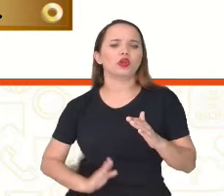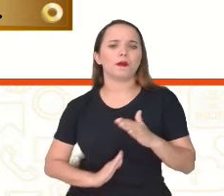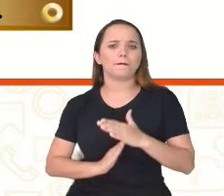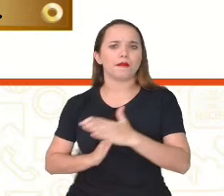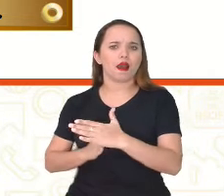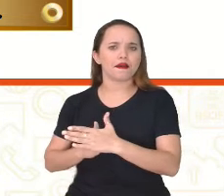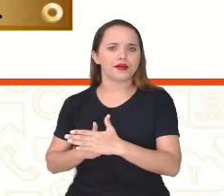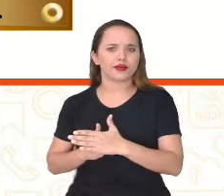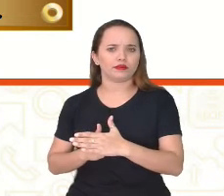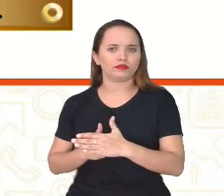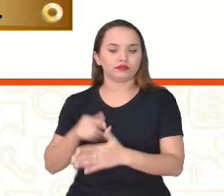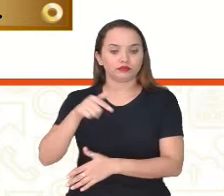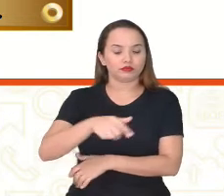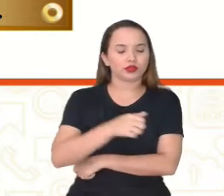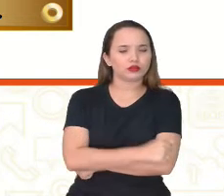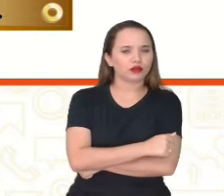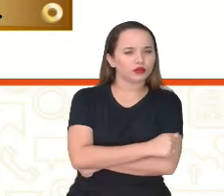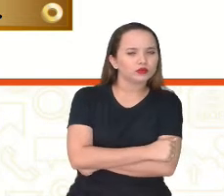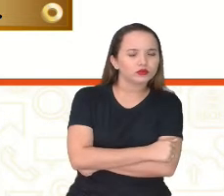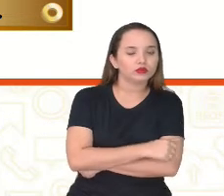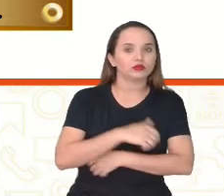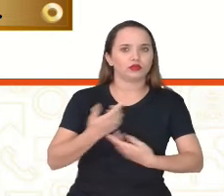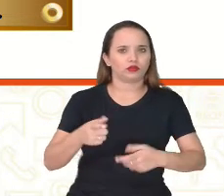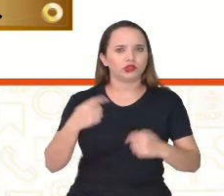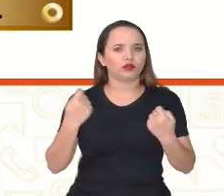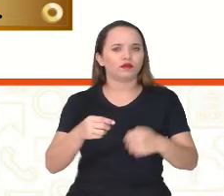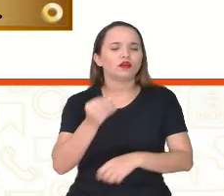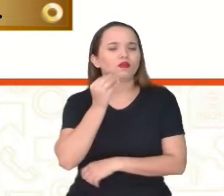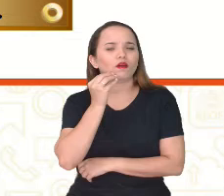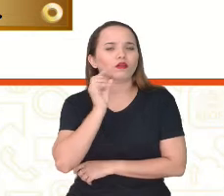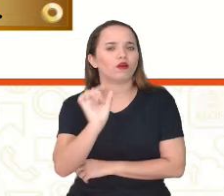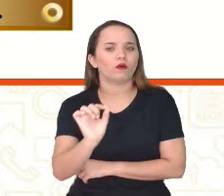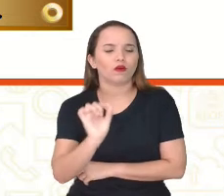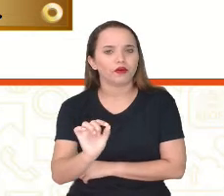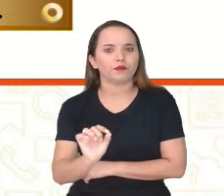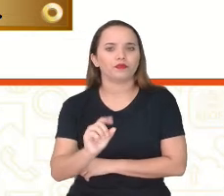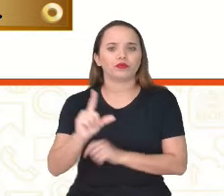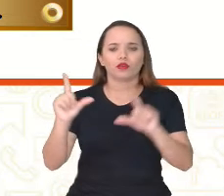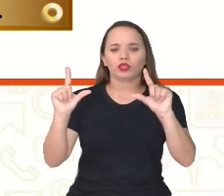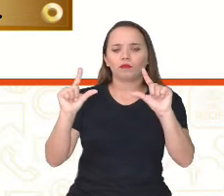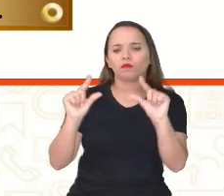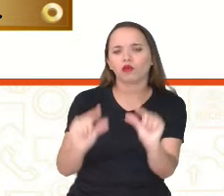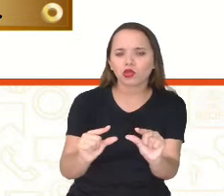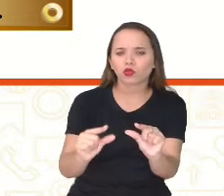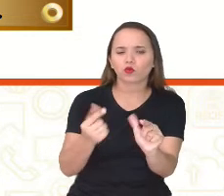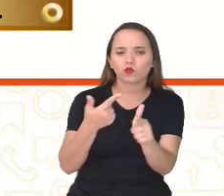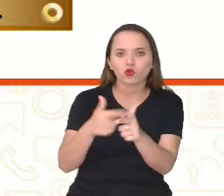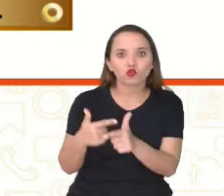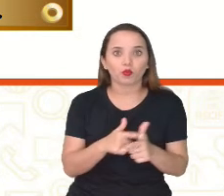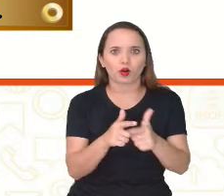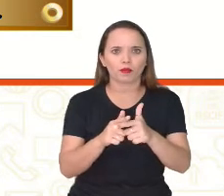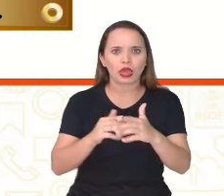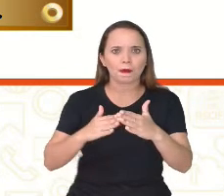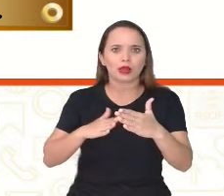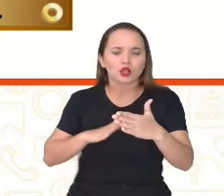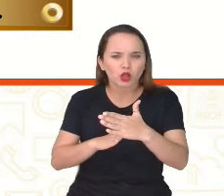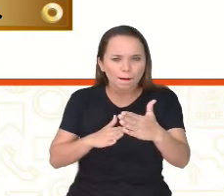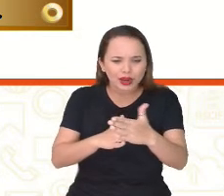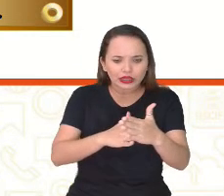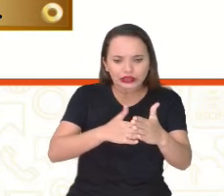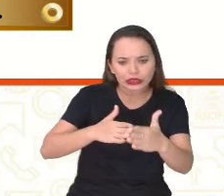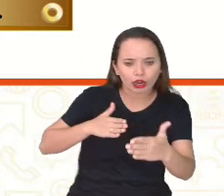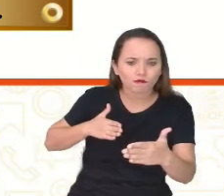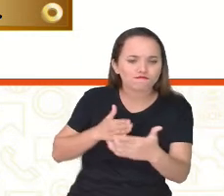estudante? Então, vamos tentar minimizar, vamos tentar remover essa barreira, se for